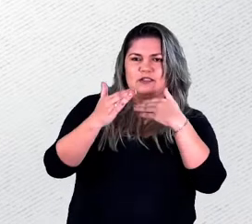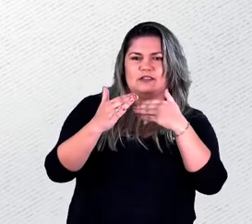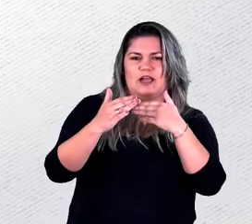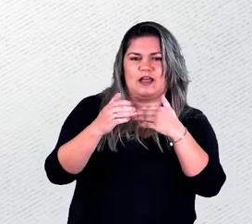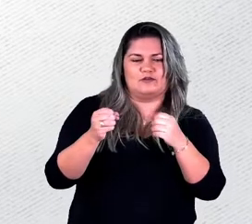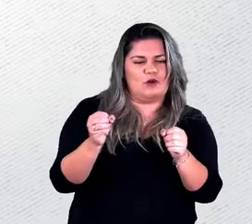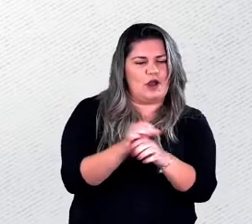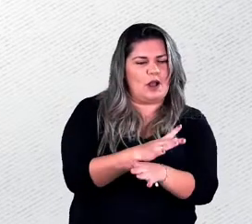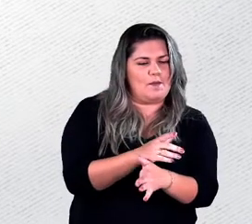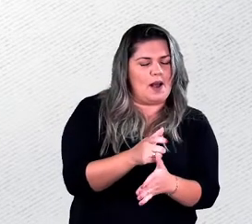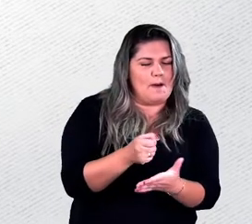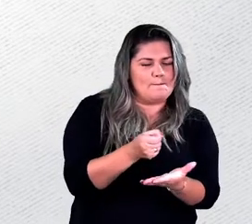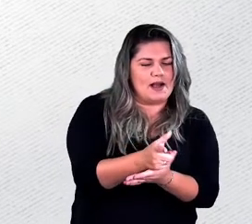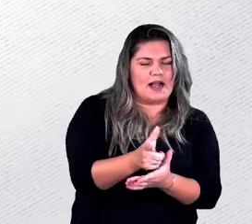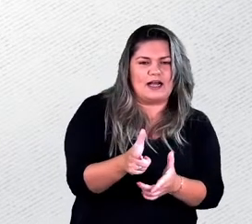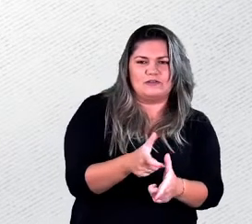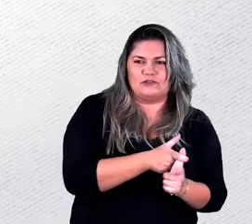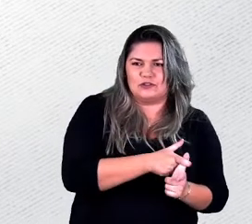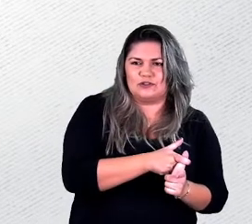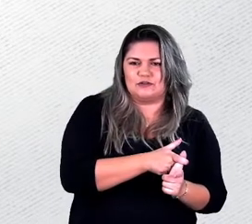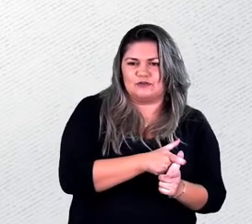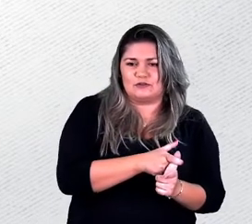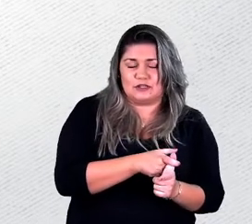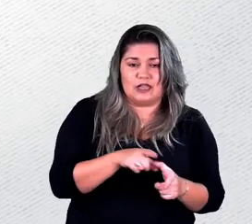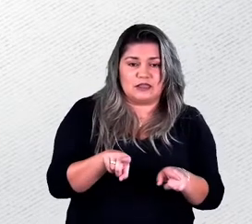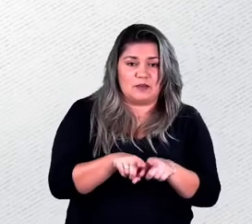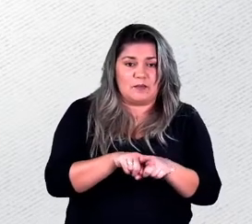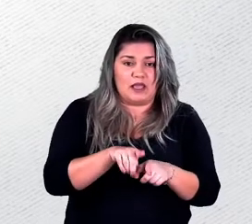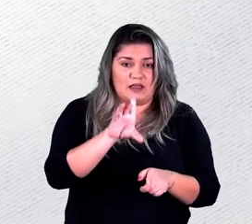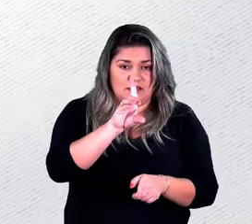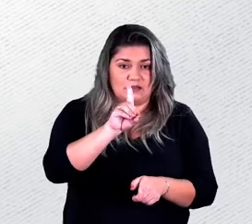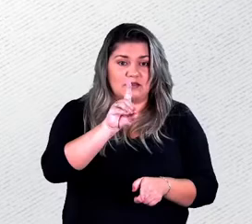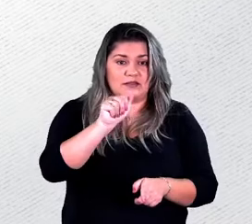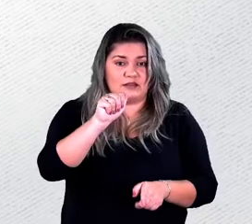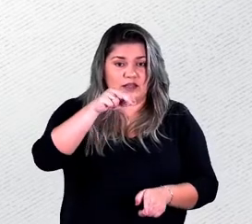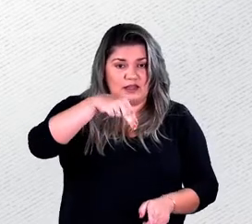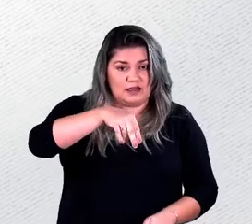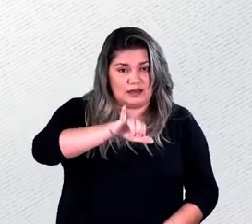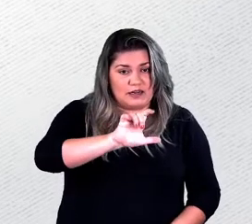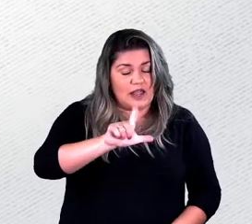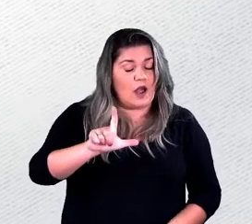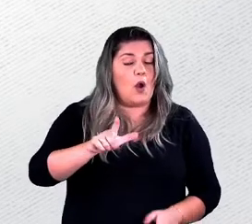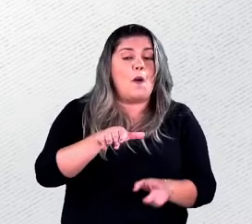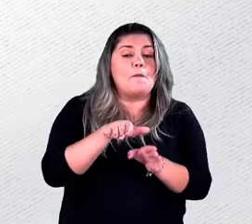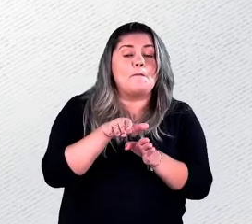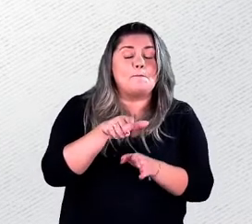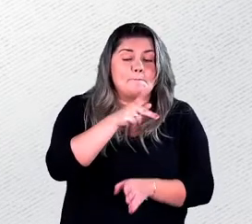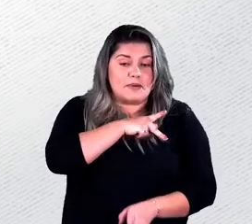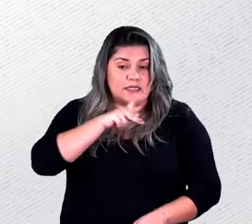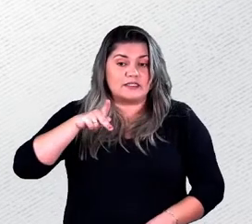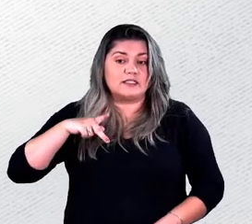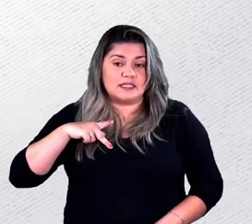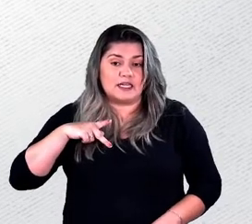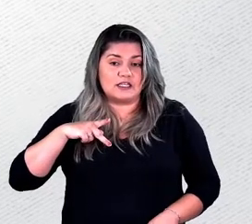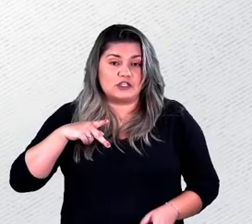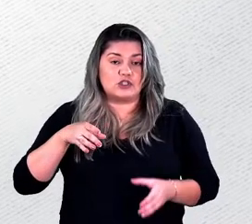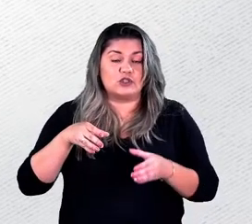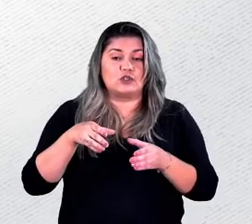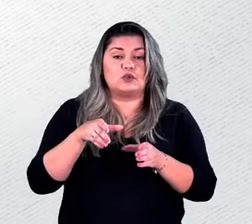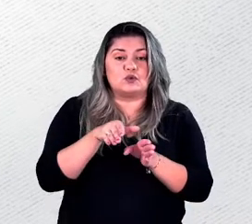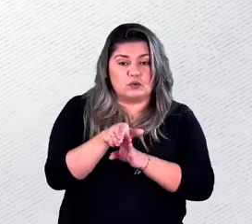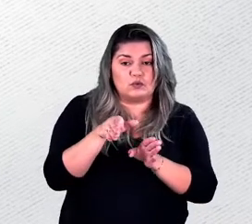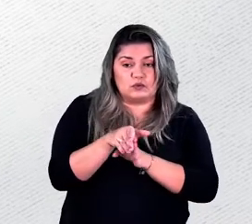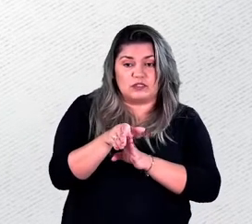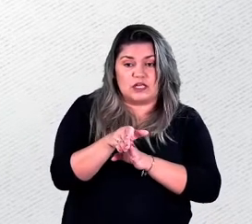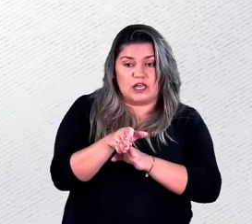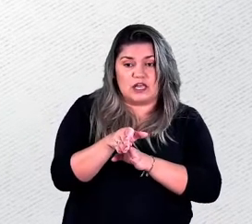norteia o grupo de trabalho do qual o conselho Daniel presidência e conversamos agora pouco nos traz grande